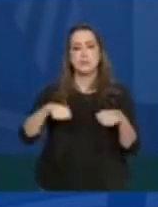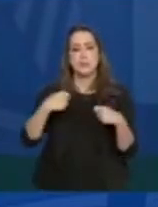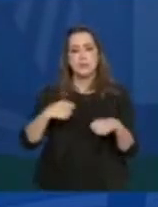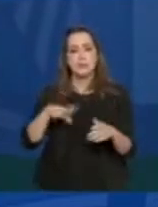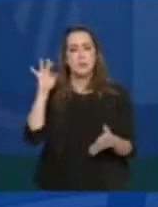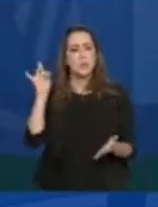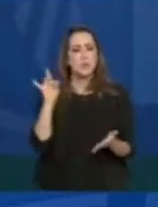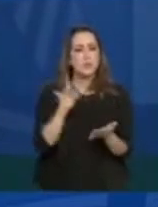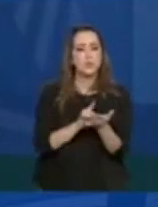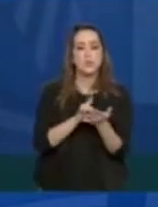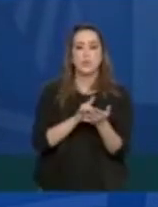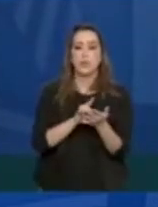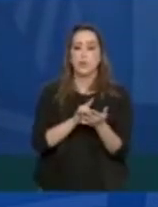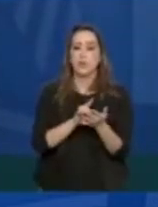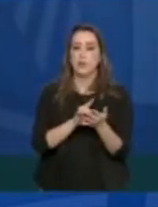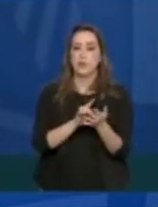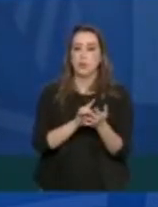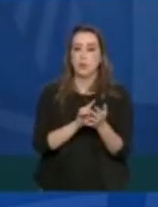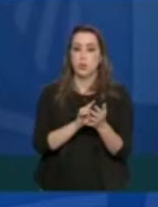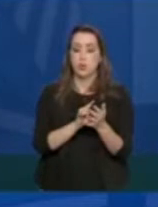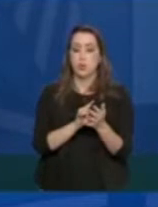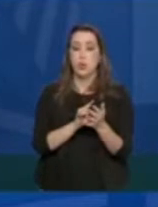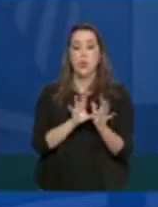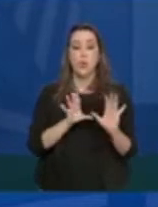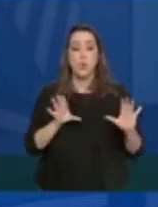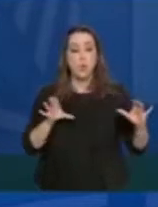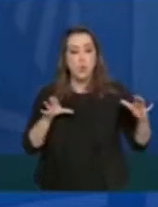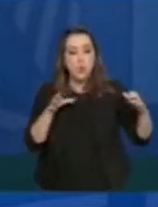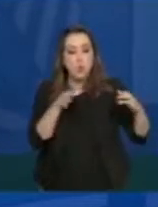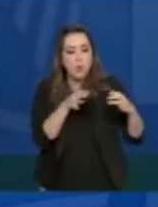haver uma especialização